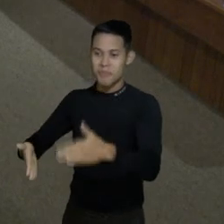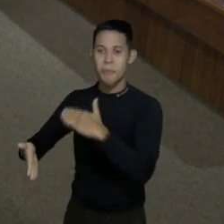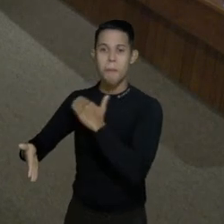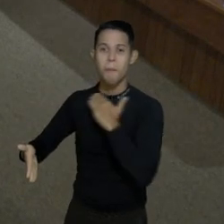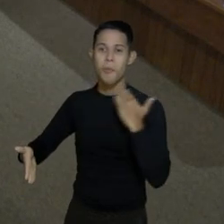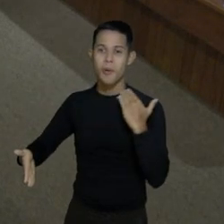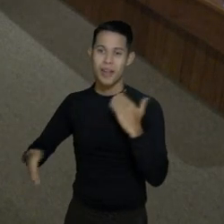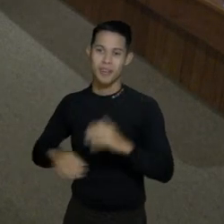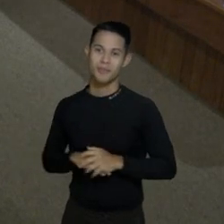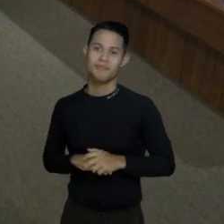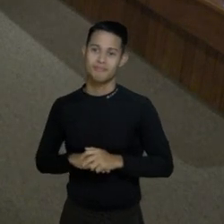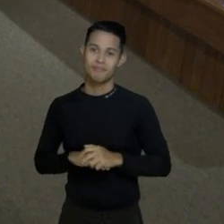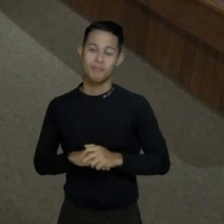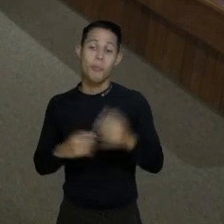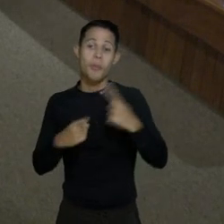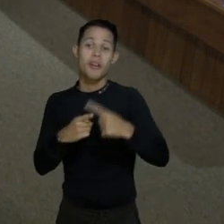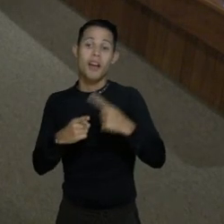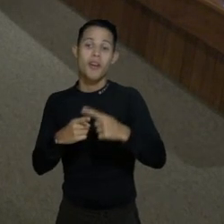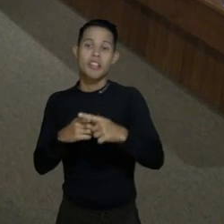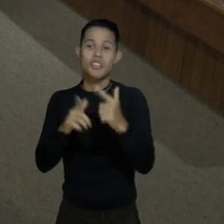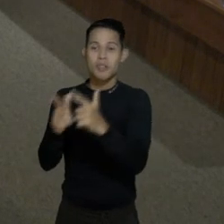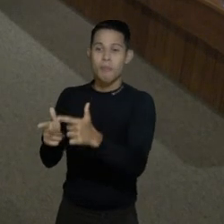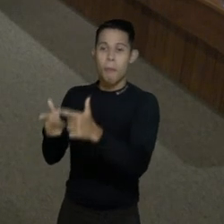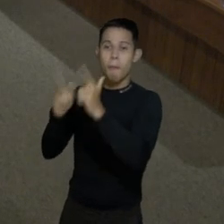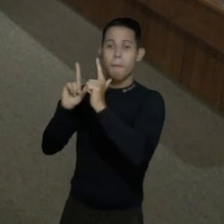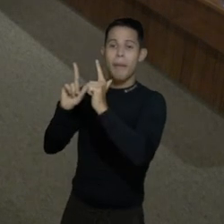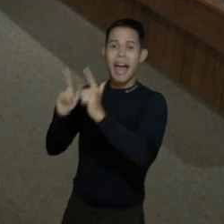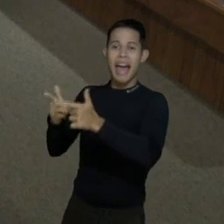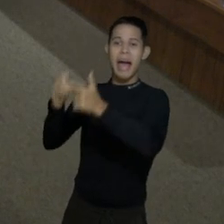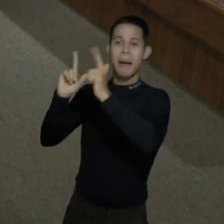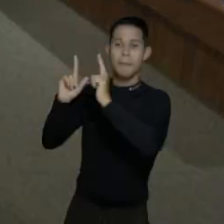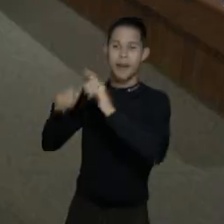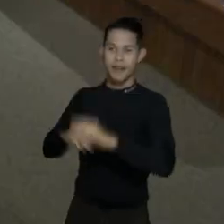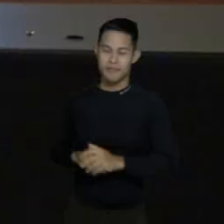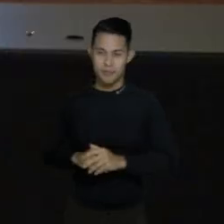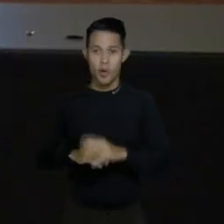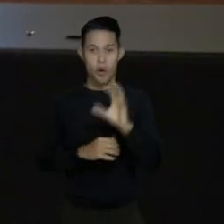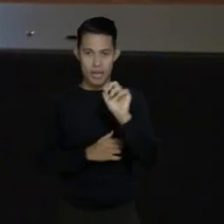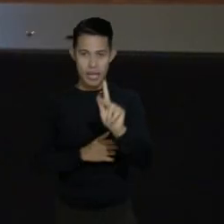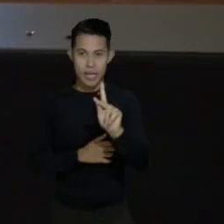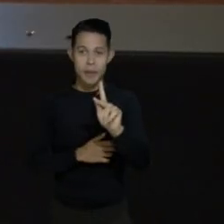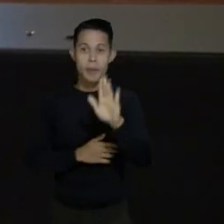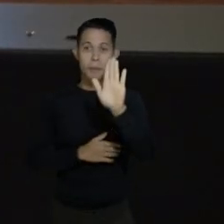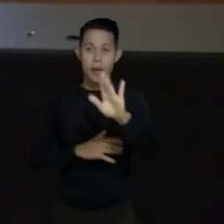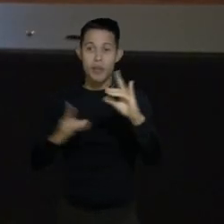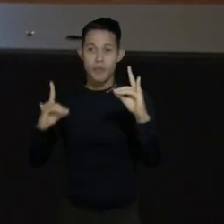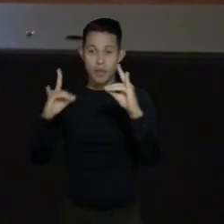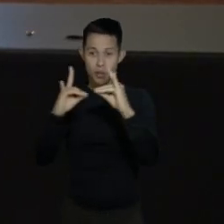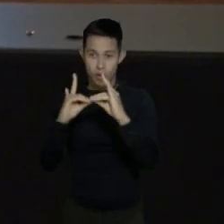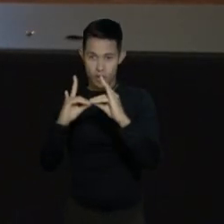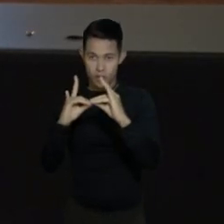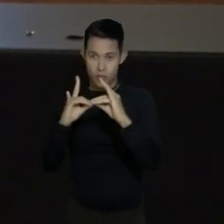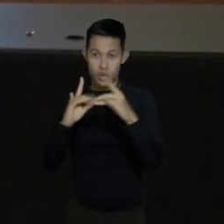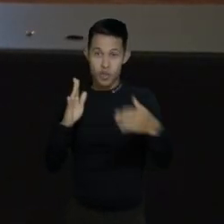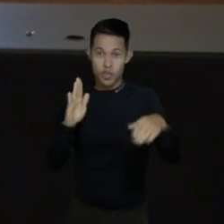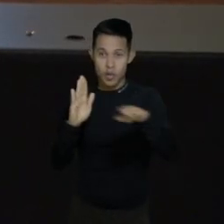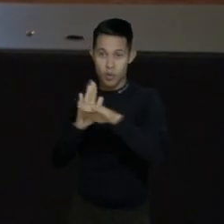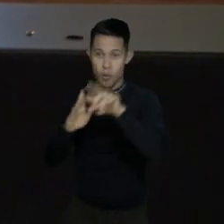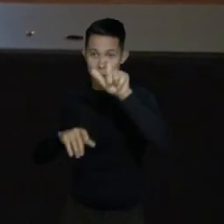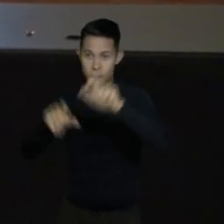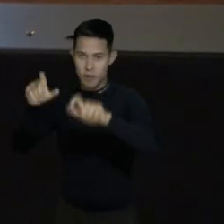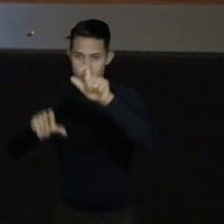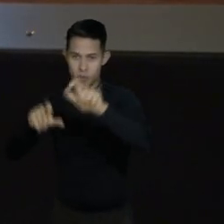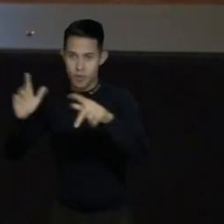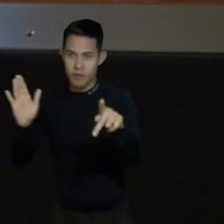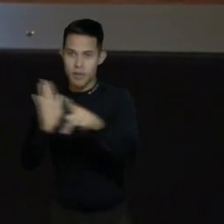assim elas me falaram que no velório chegou o pessoal da facção na qual ele trabalhava né